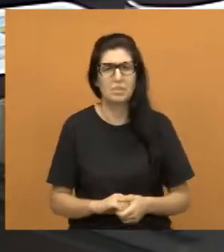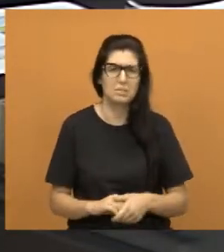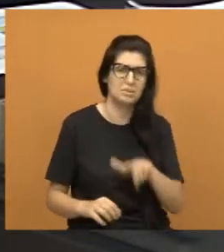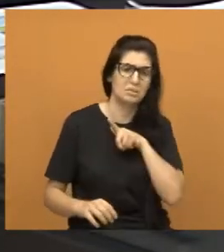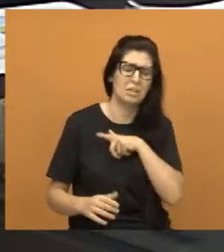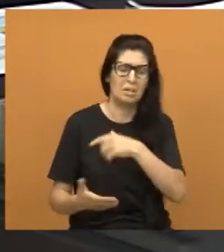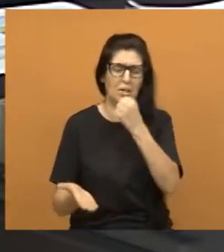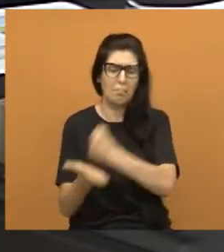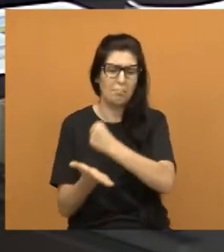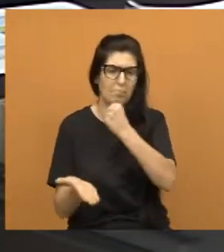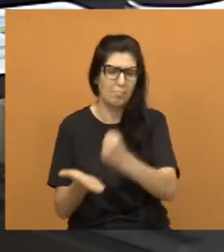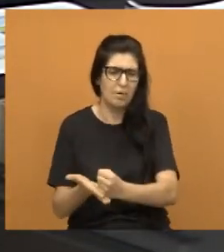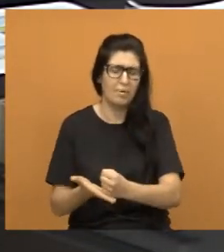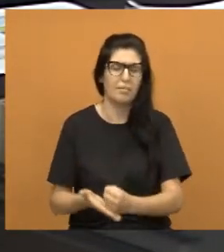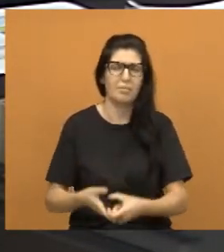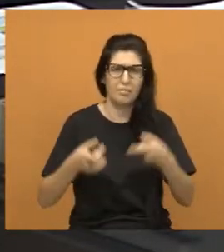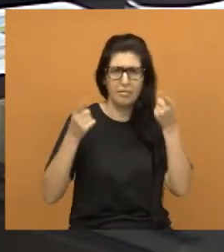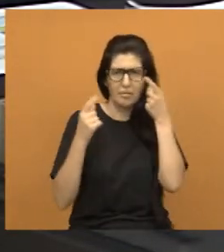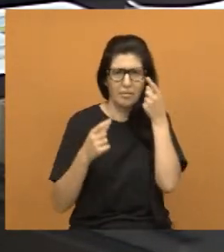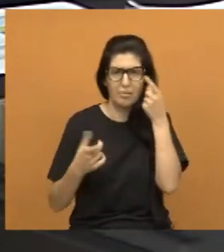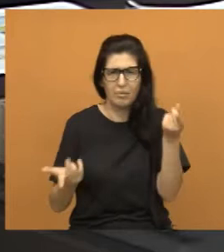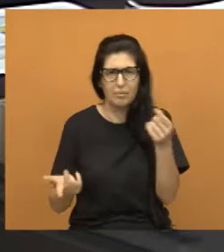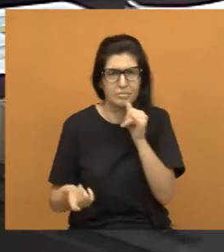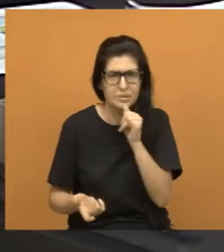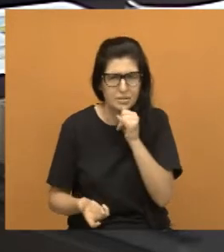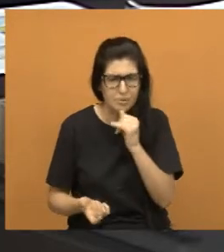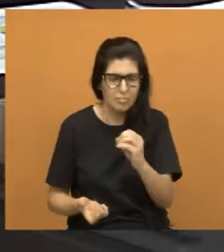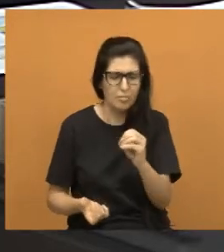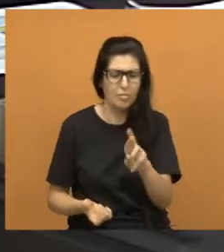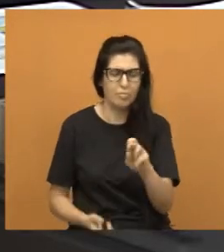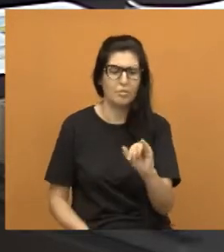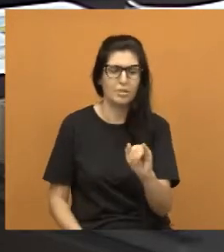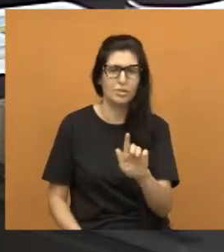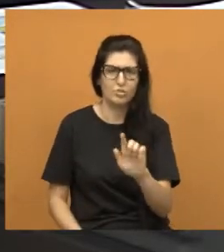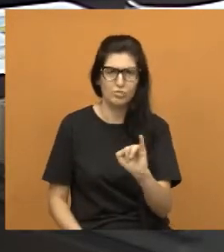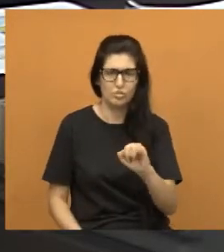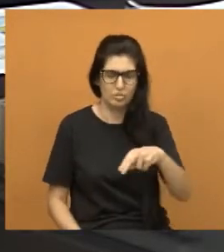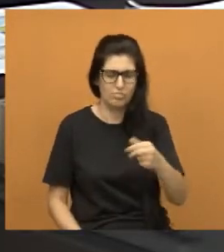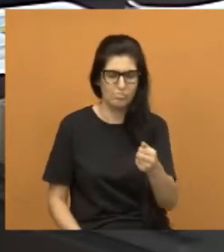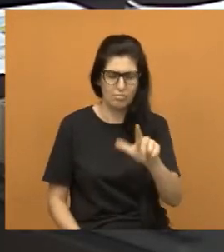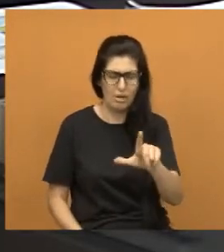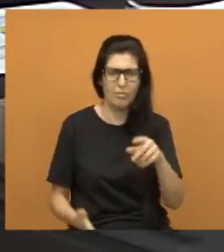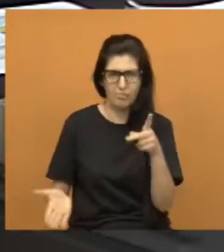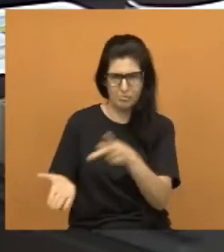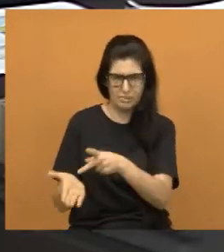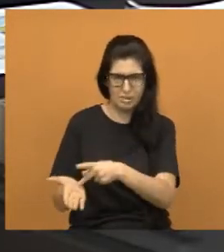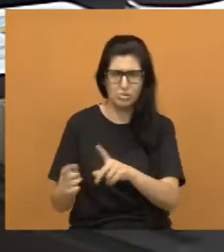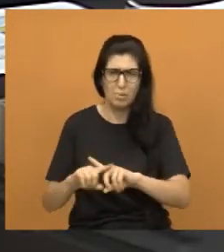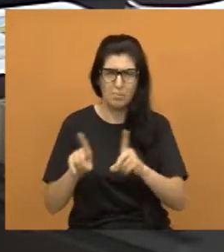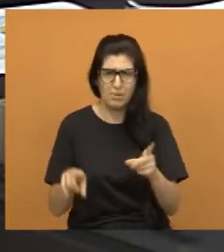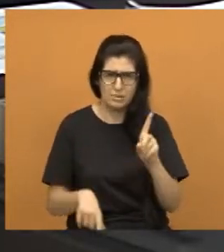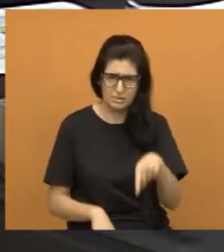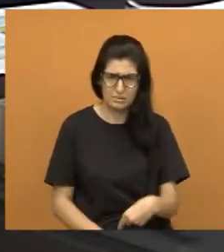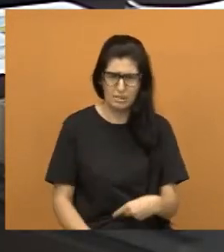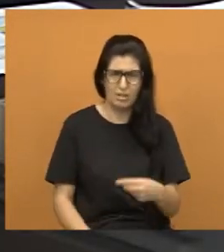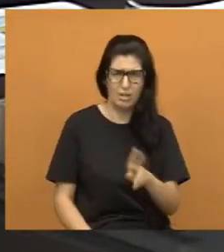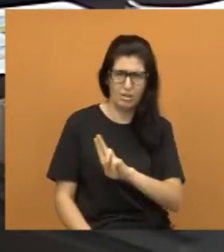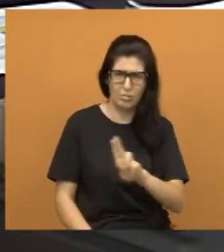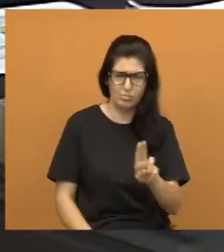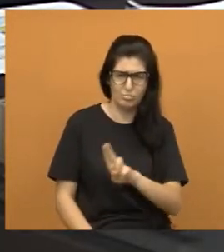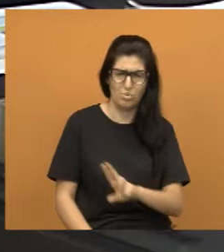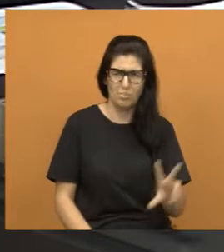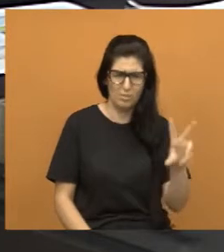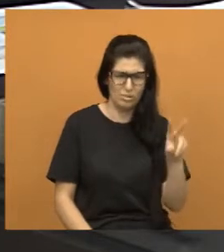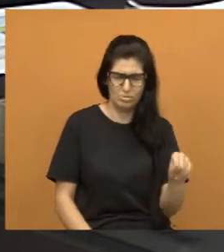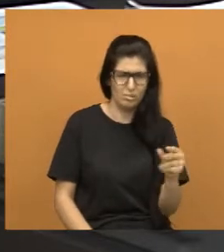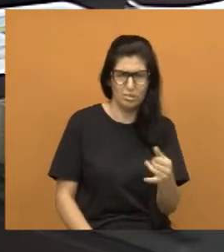né, ótica, por exemplo, né, original, tá? Mas é fantasia, né? Então, mas